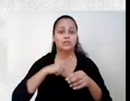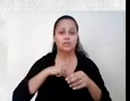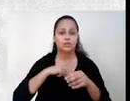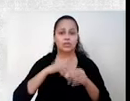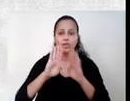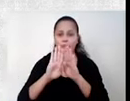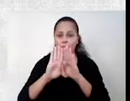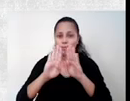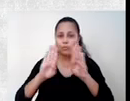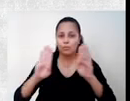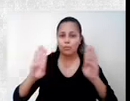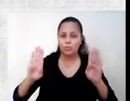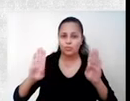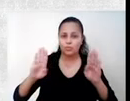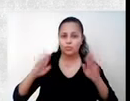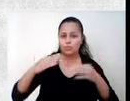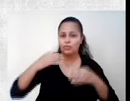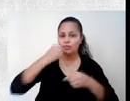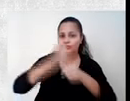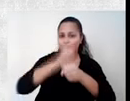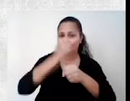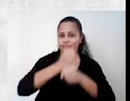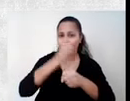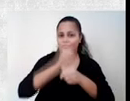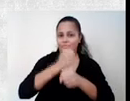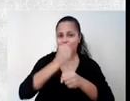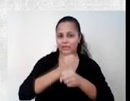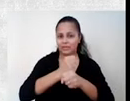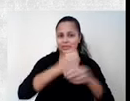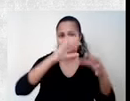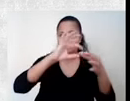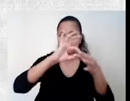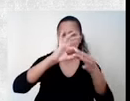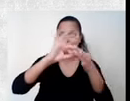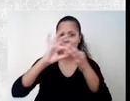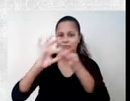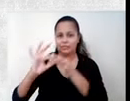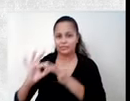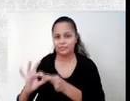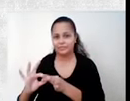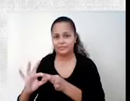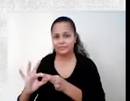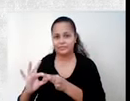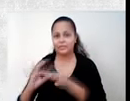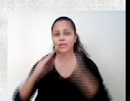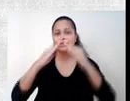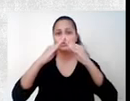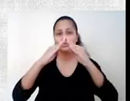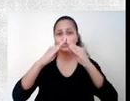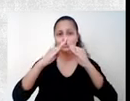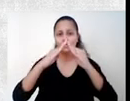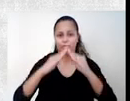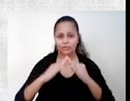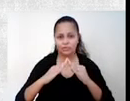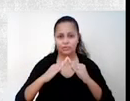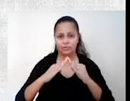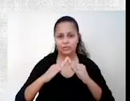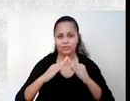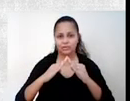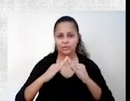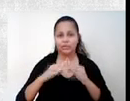À medida que cresciam, novas muralhas eram construídas, formando vários anéis de moradia, comércio